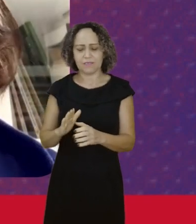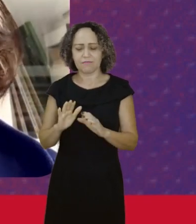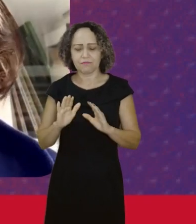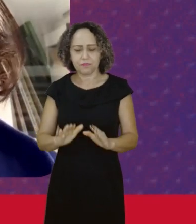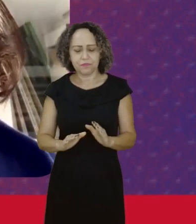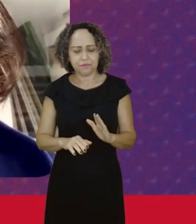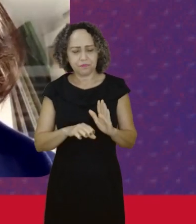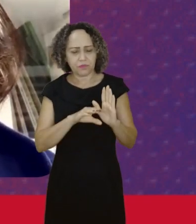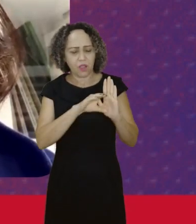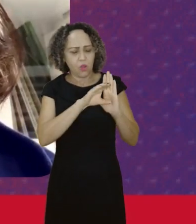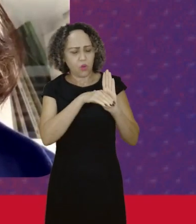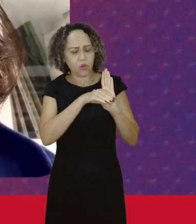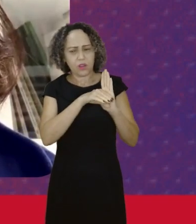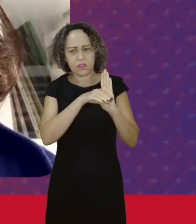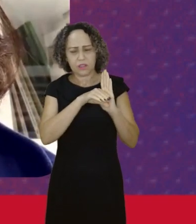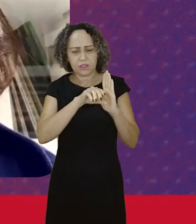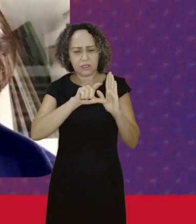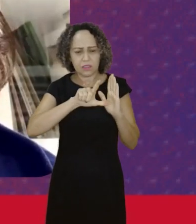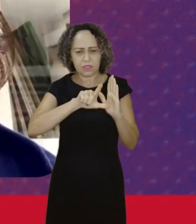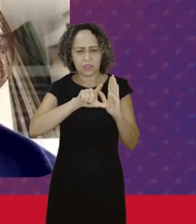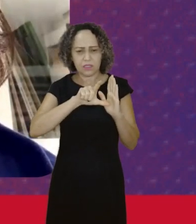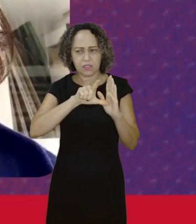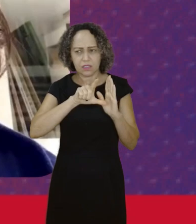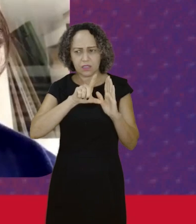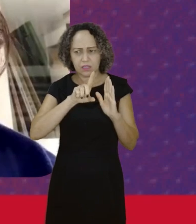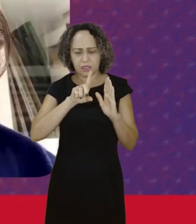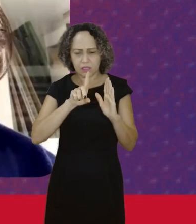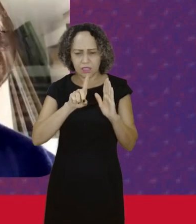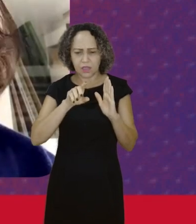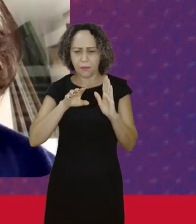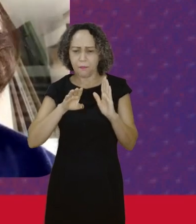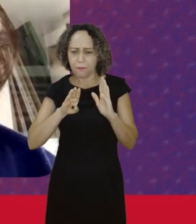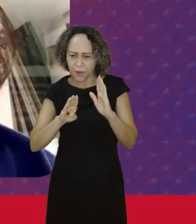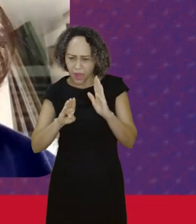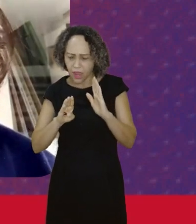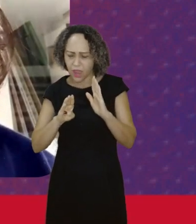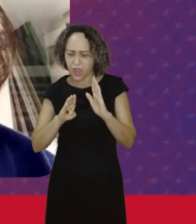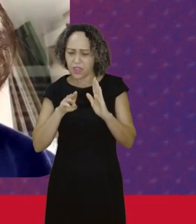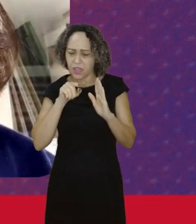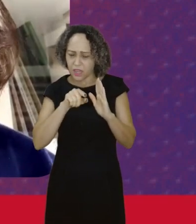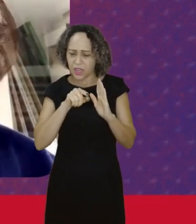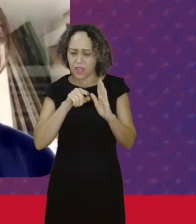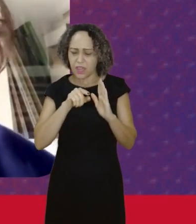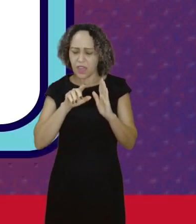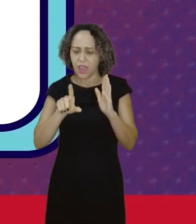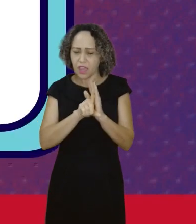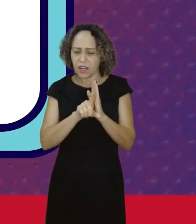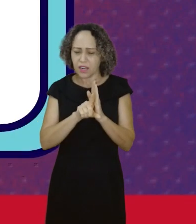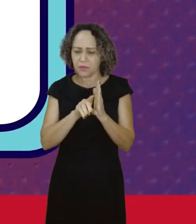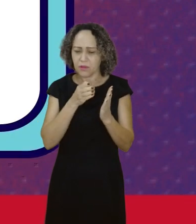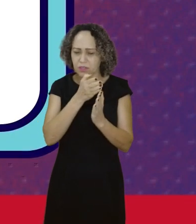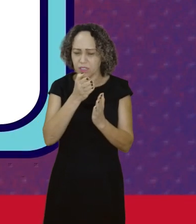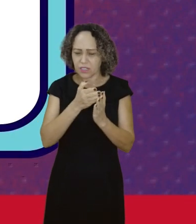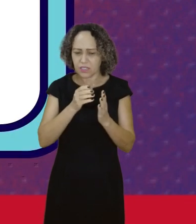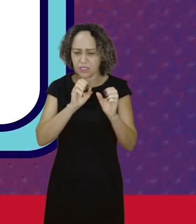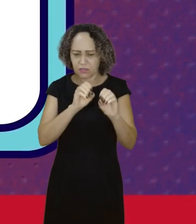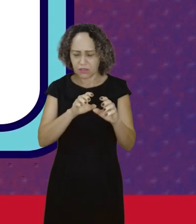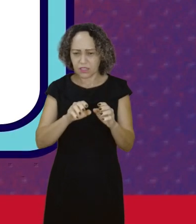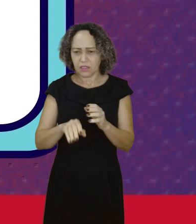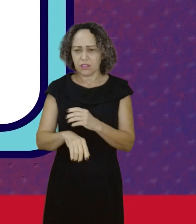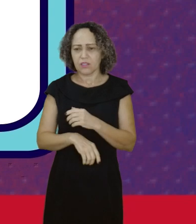dessa mesma lei, da Lei de Diretrizes e Bases, aparece lá no artigo 26, no parágrafo